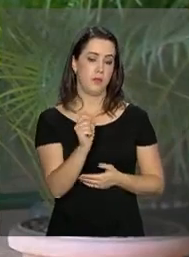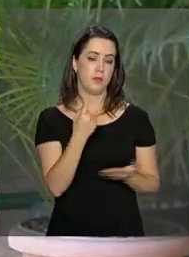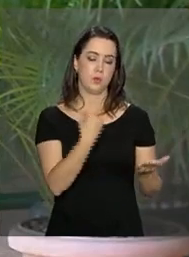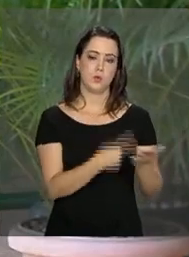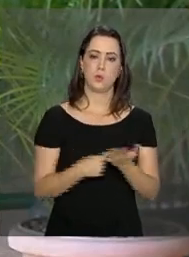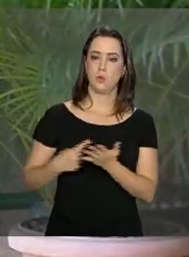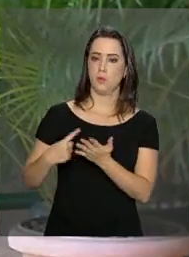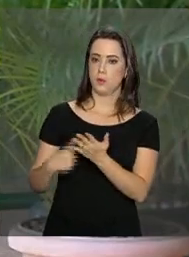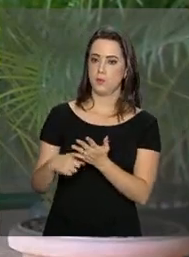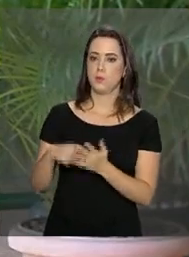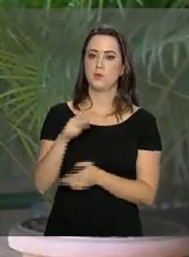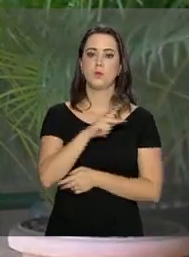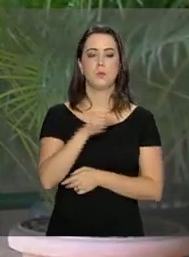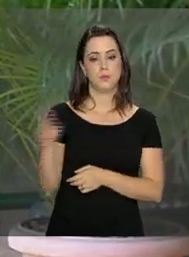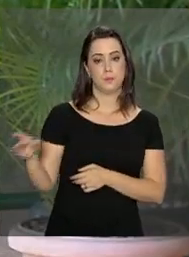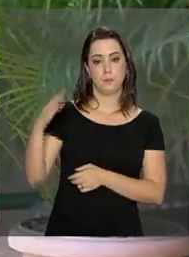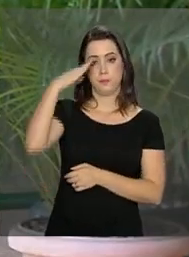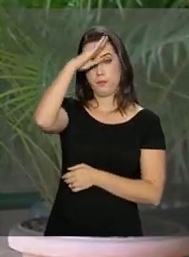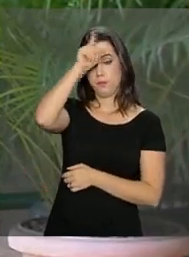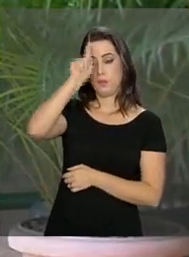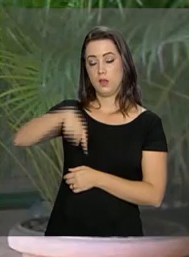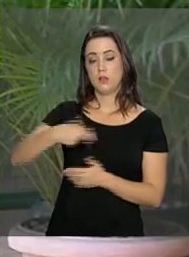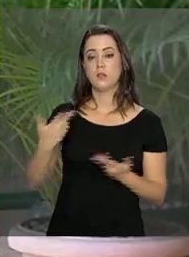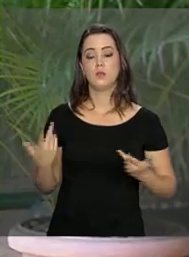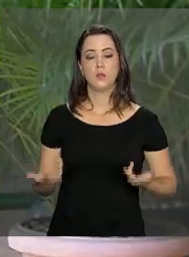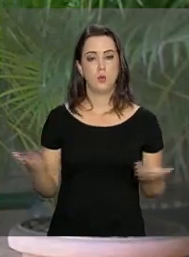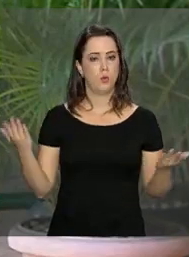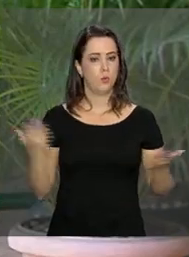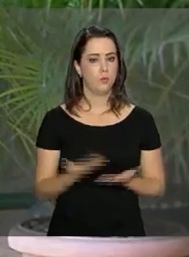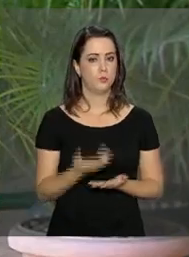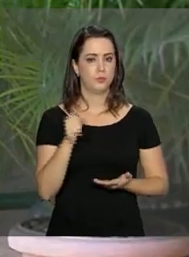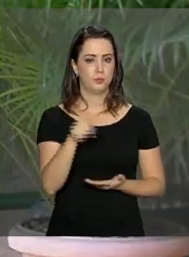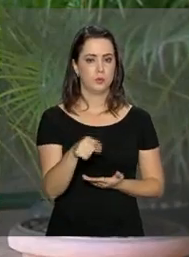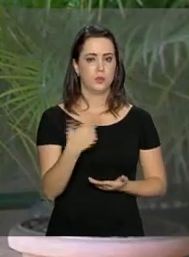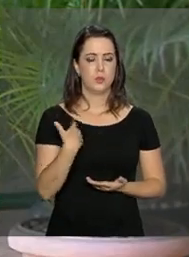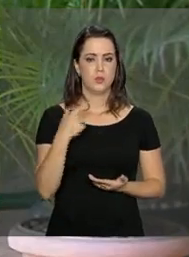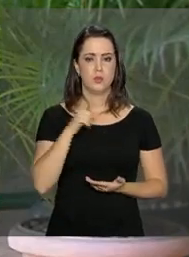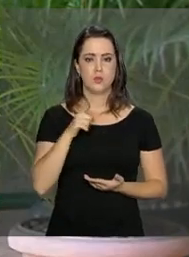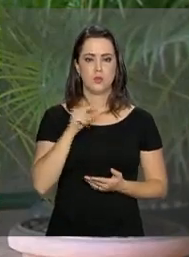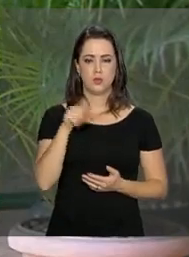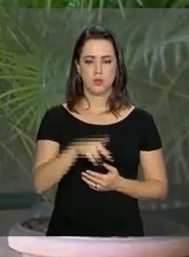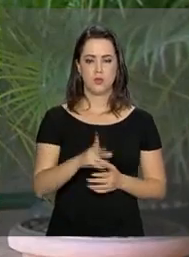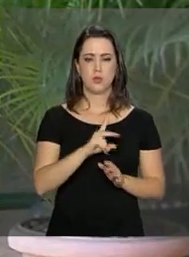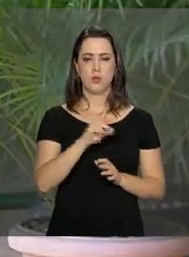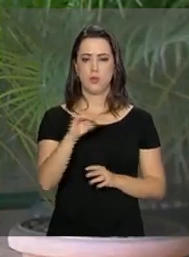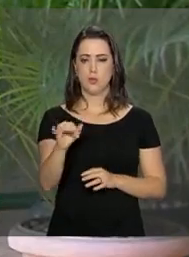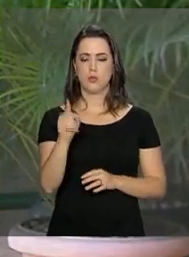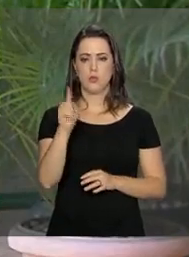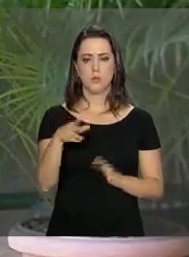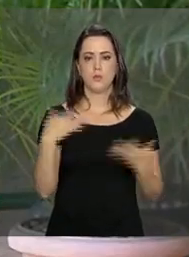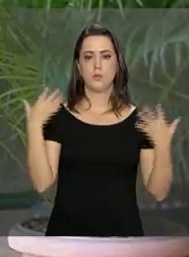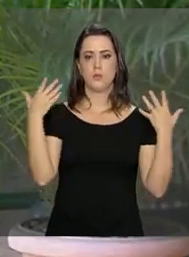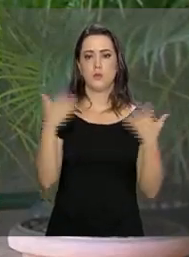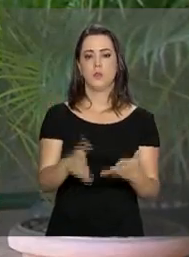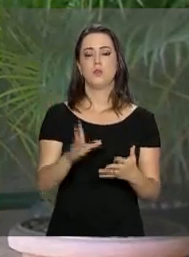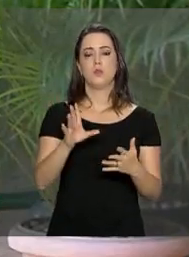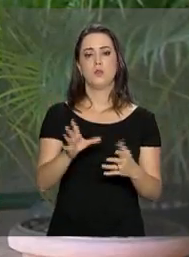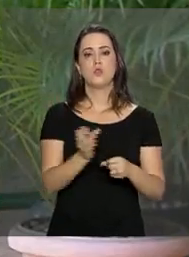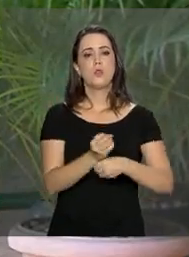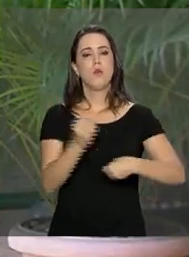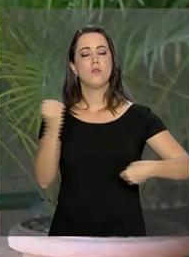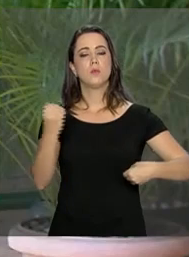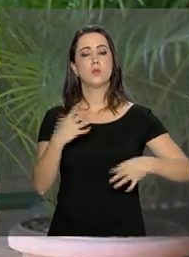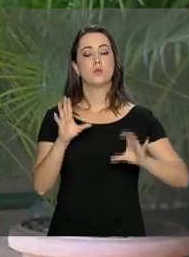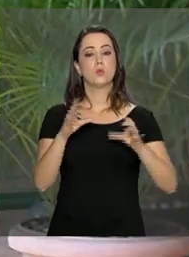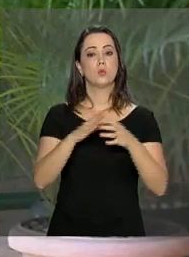agenda do presidente eleito jair bolsonaro hoje o a previsão é que o presidente eleito fosse participasse de uma formatura de